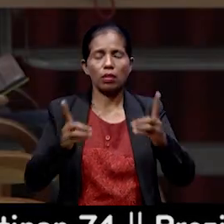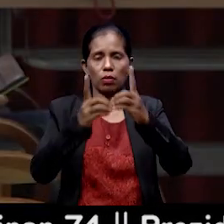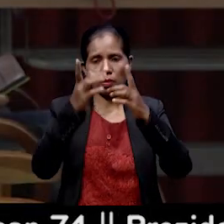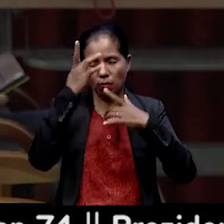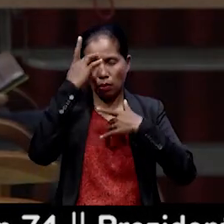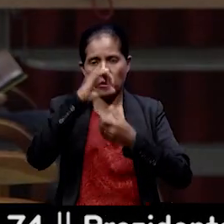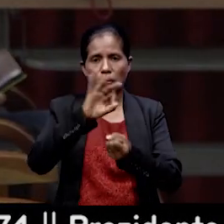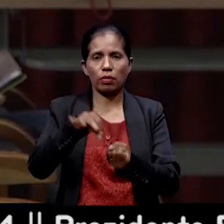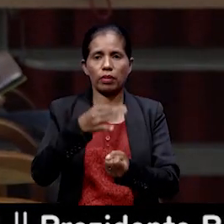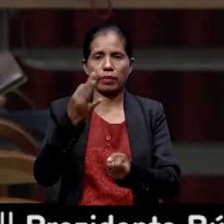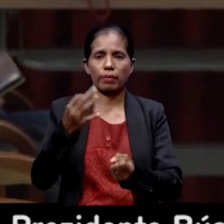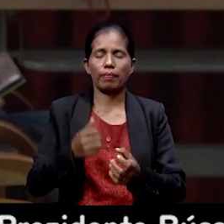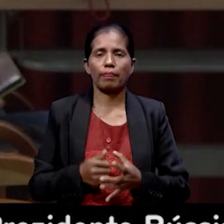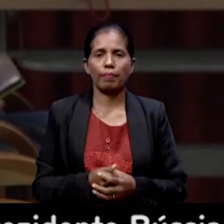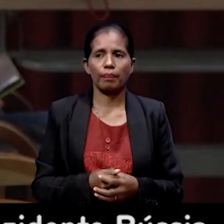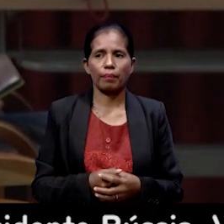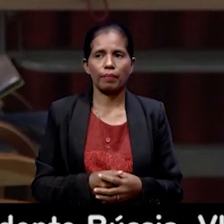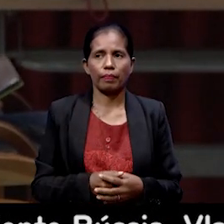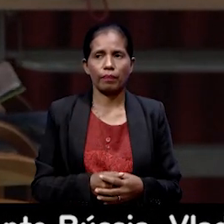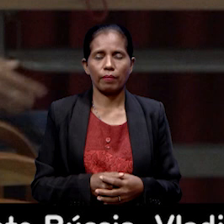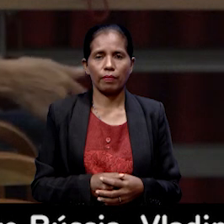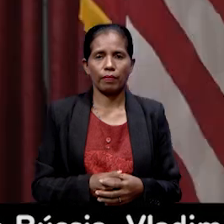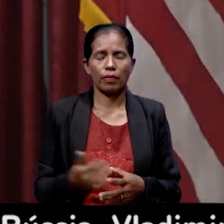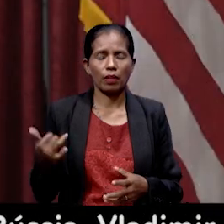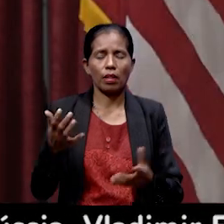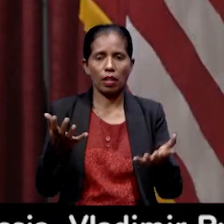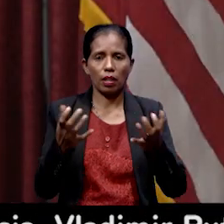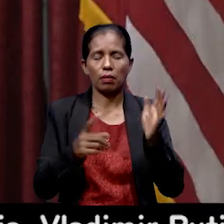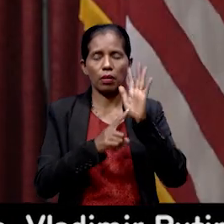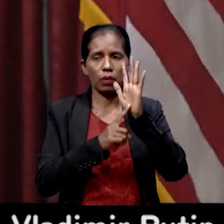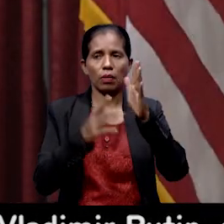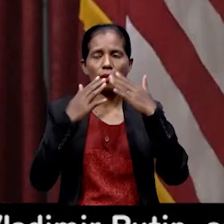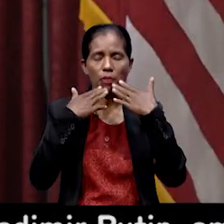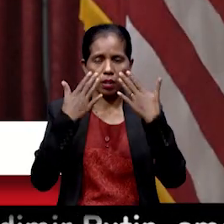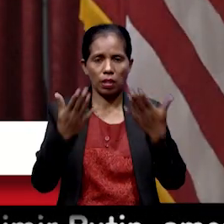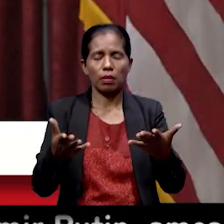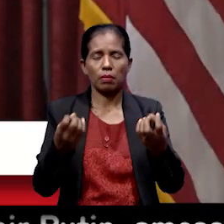pandemia COVID-19. Acaramos a todo o agradecimento da